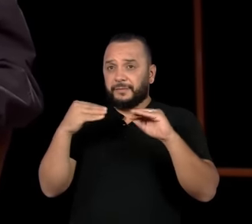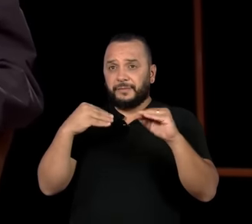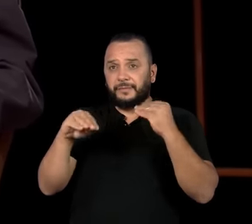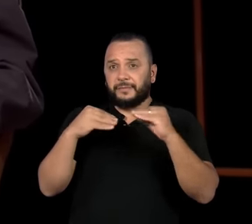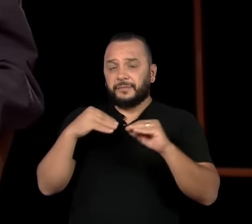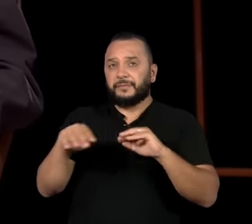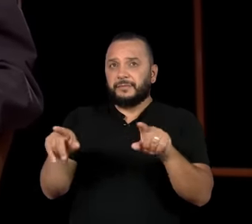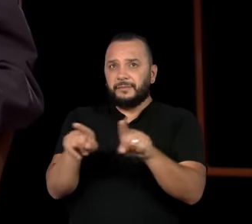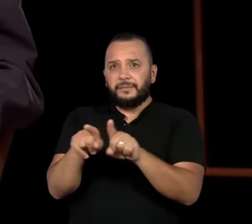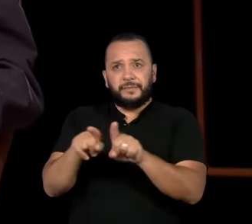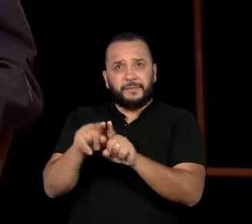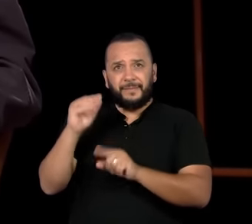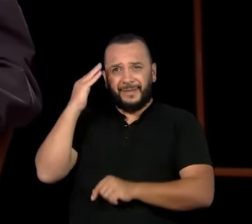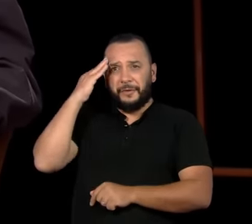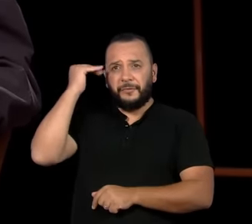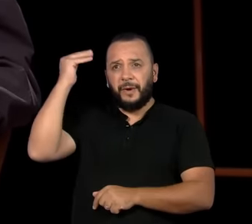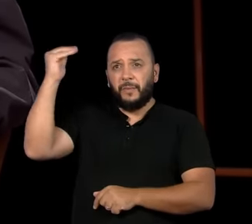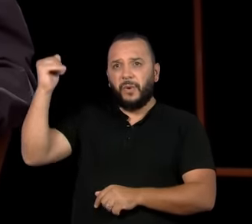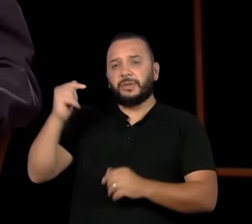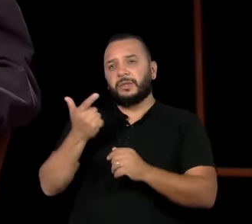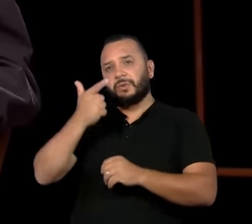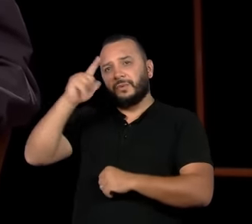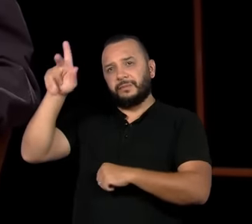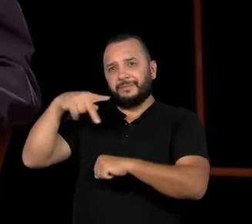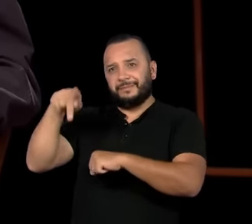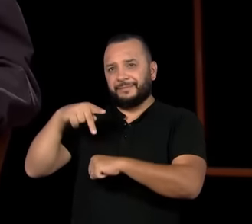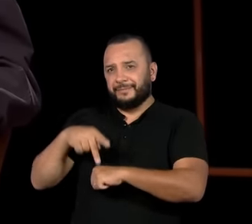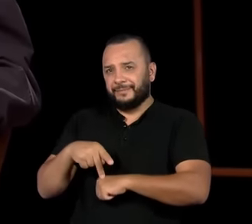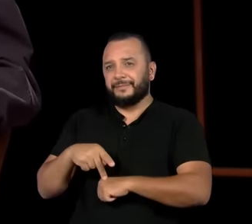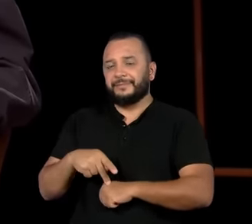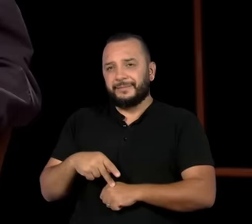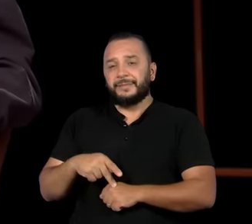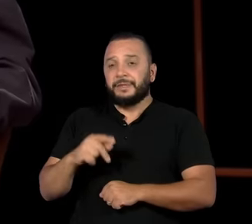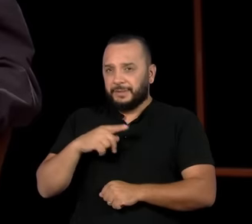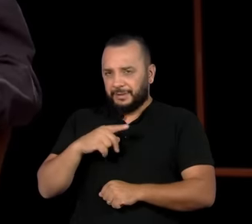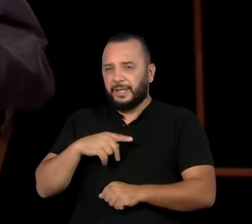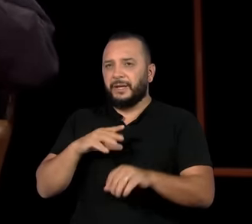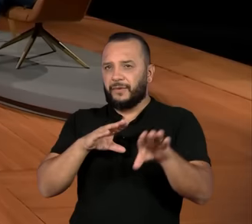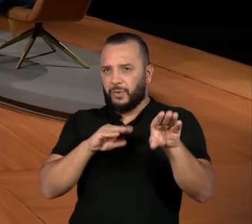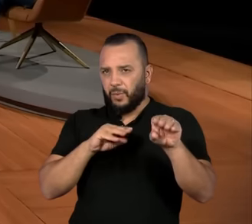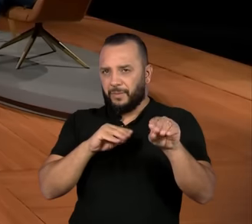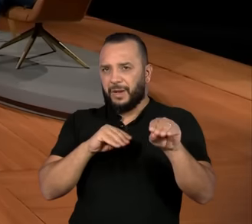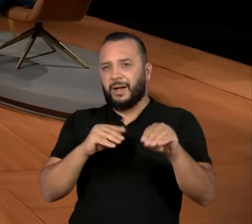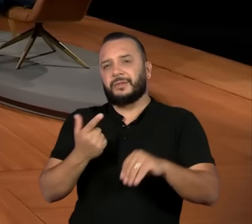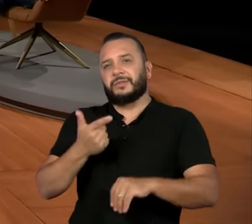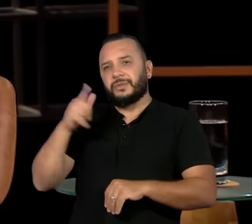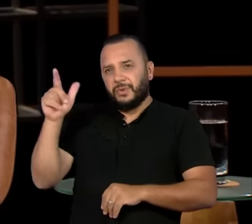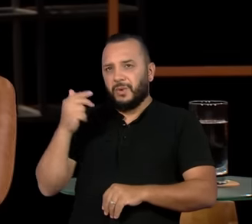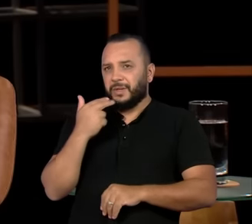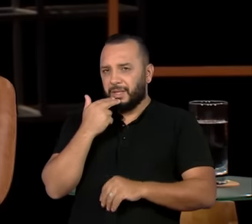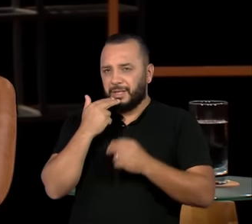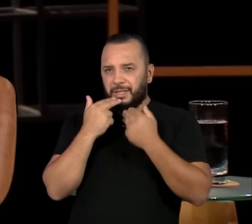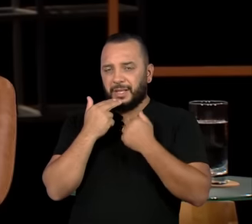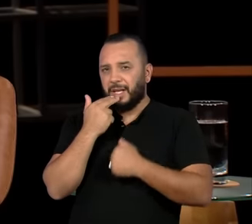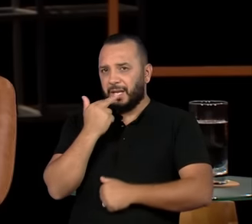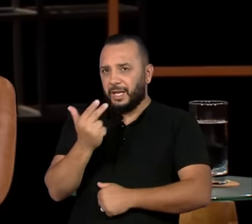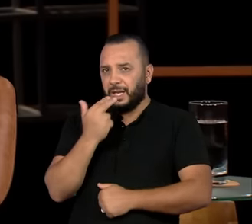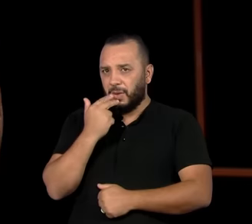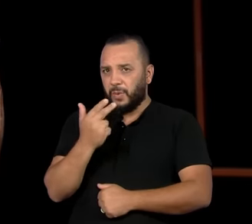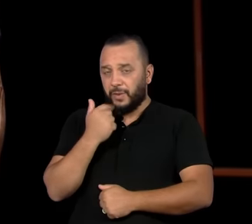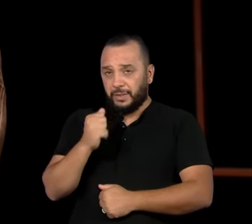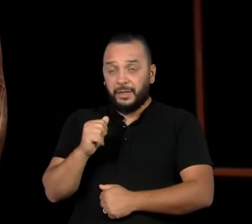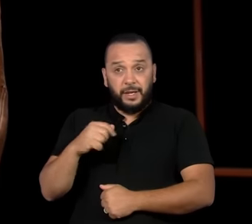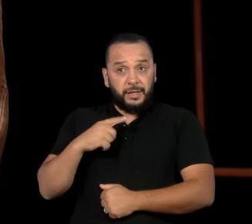muito sucesso em outros países, dubladas em outros idiomas, não é? A